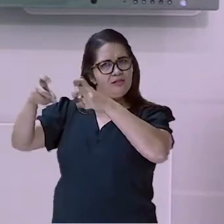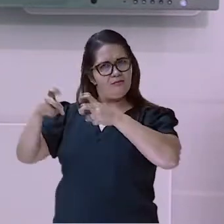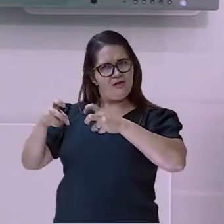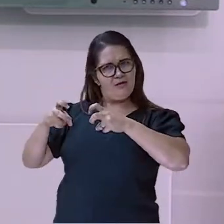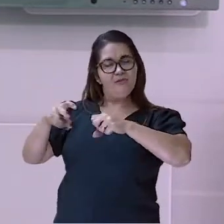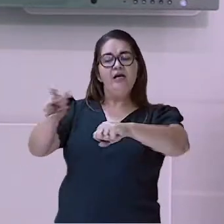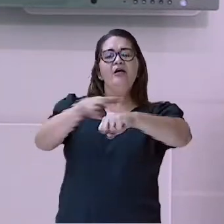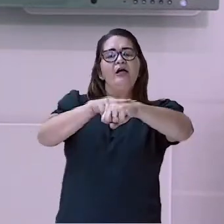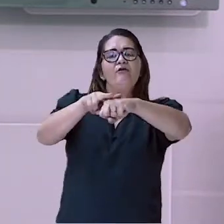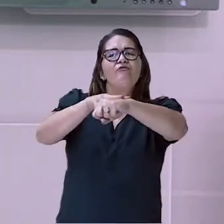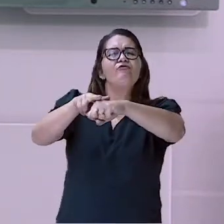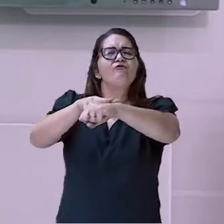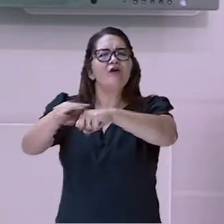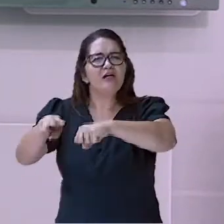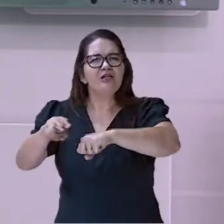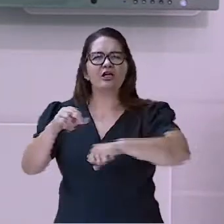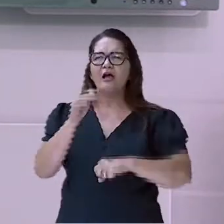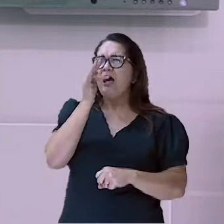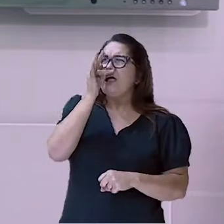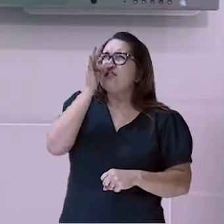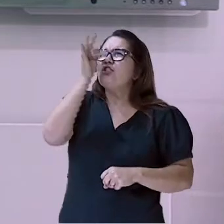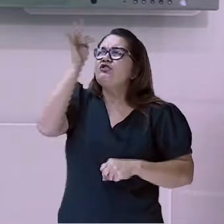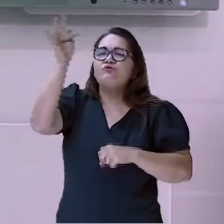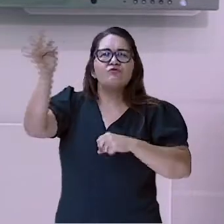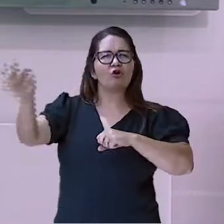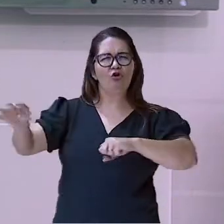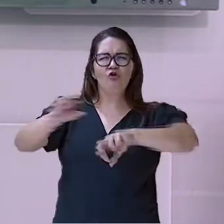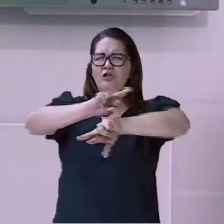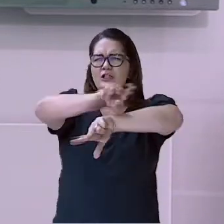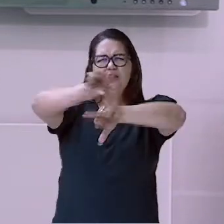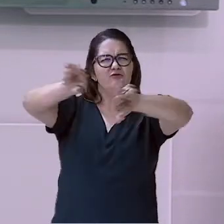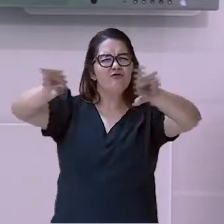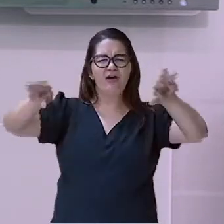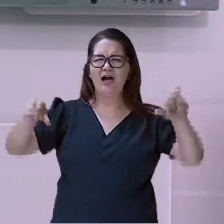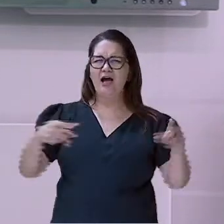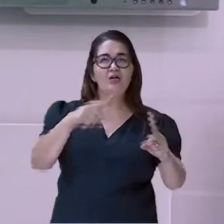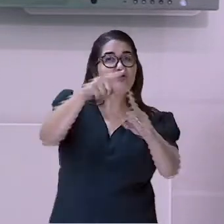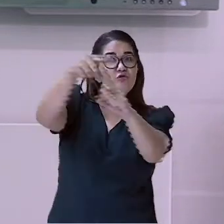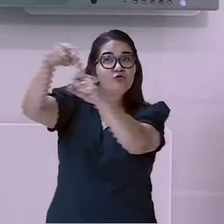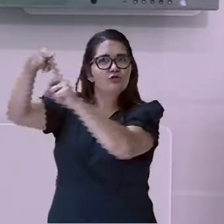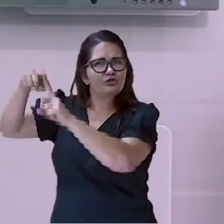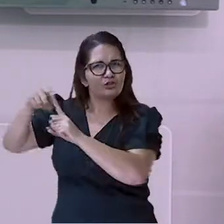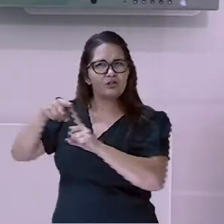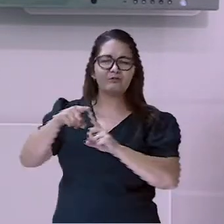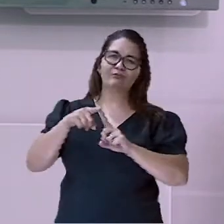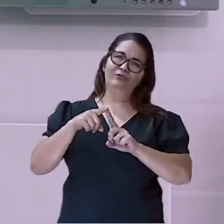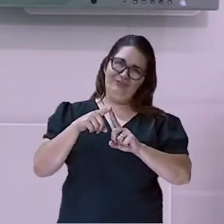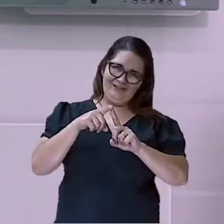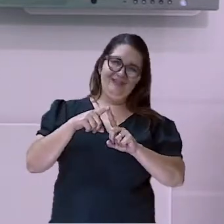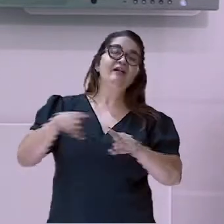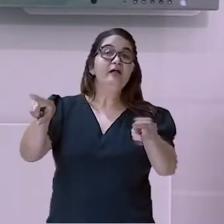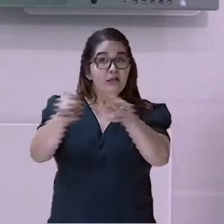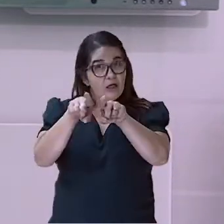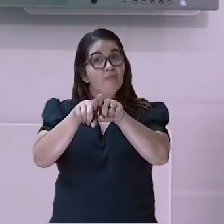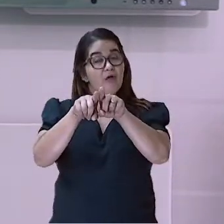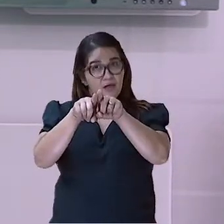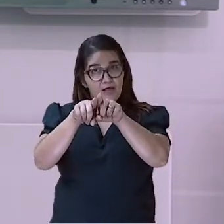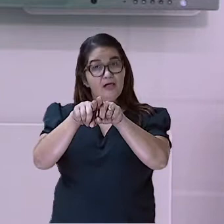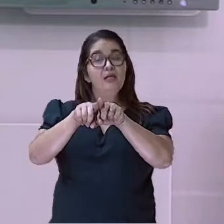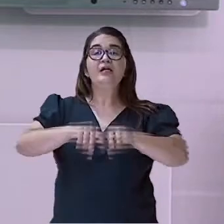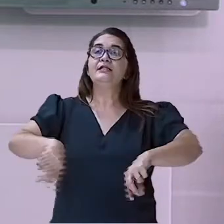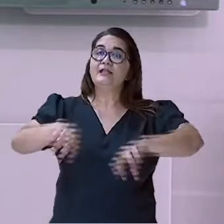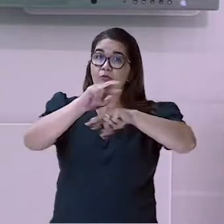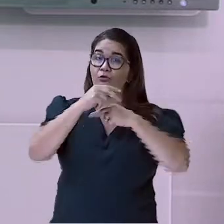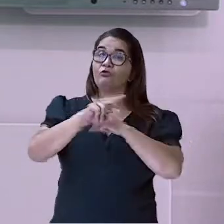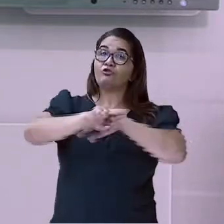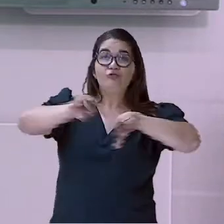olhar naquela paisagem. E a vegetação, ela tem diferenças, né? Tem tipos de vegetações diferentes. Então, a gente vai conhecer